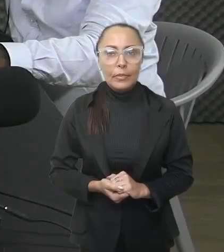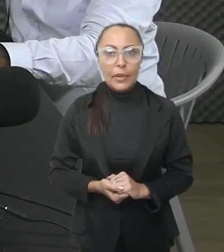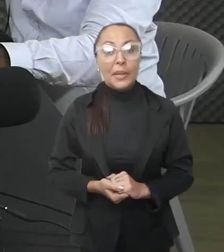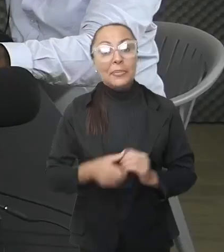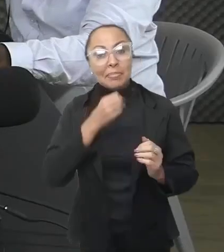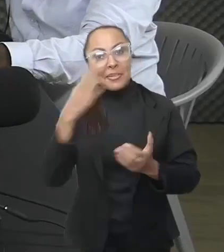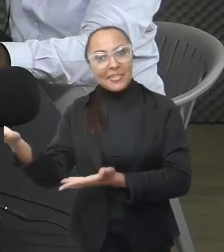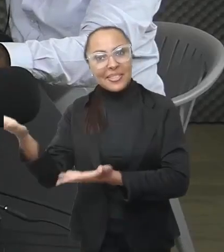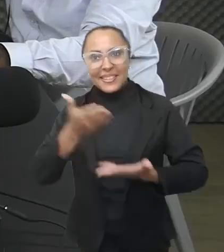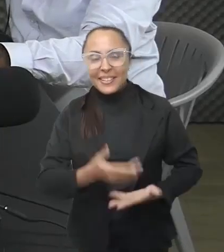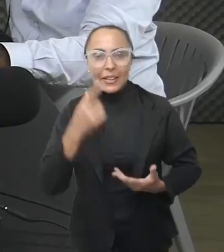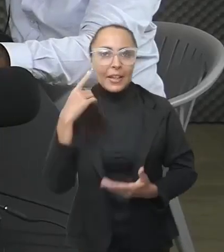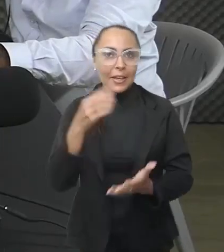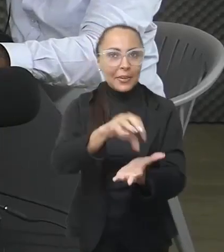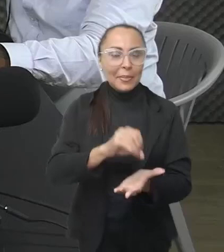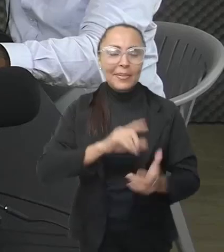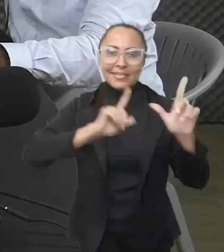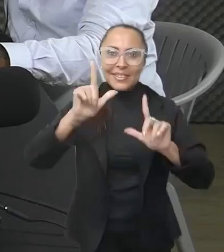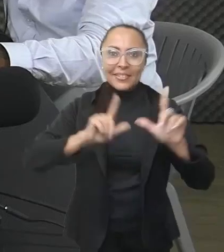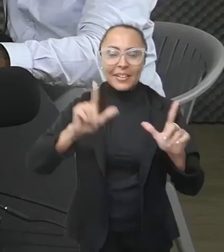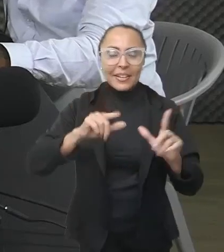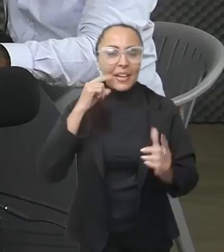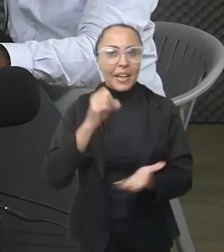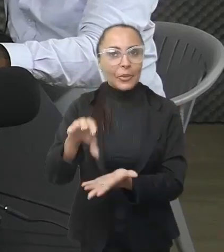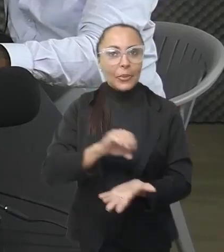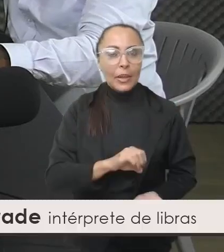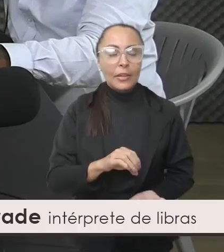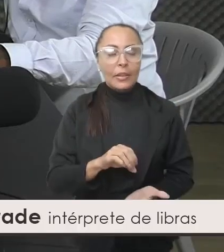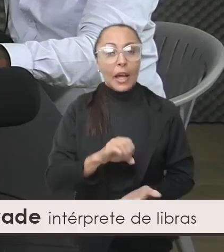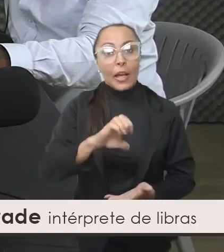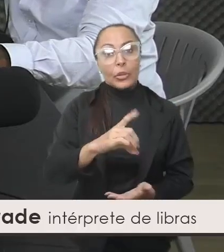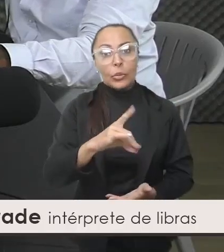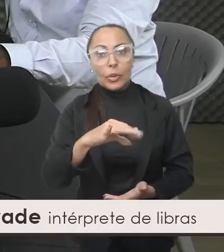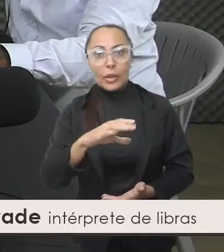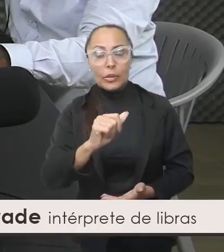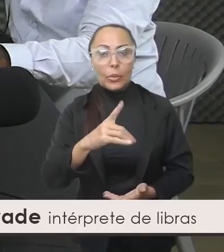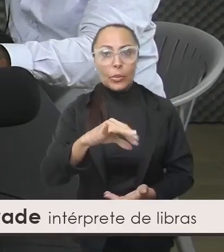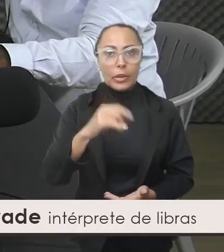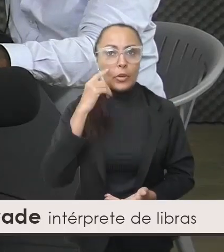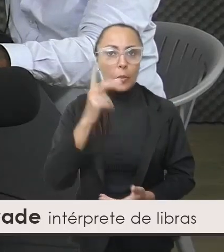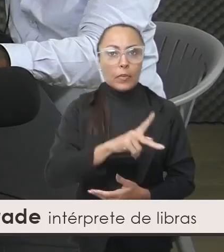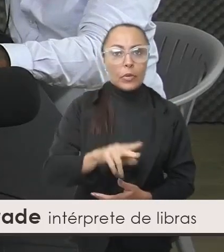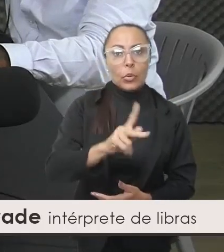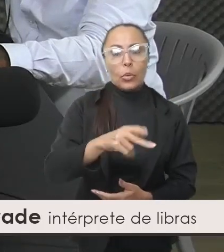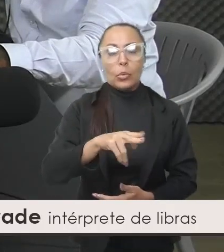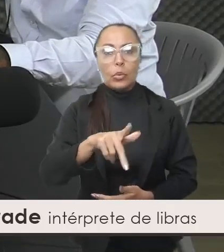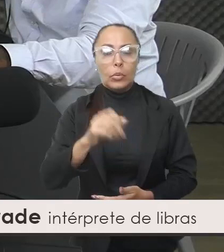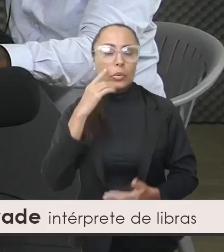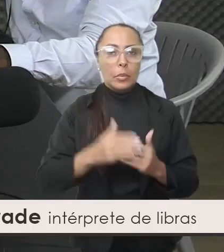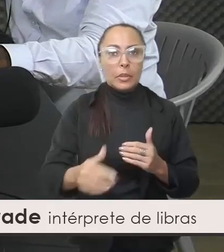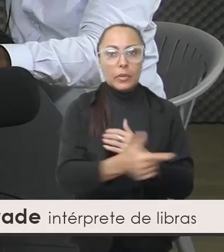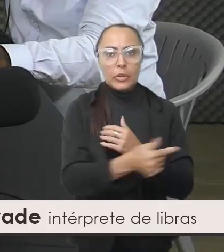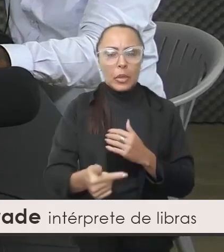Sejam bem-vindos, bem-vindas, EducaPE TV, Educadoc. Eu sou o professor Hugo Regis e estamos começando mais um programa Educadoc. Essa semana a gente vai